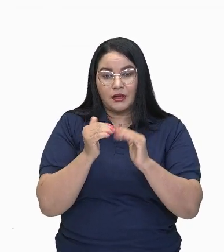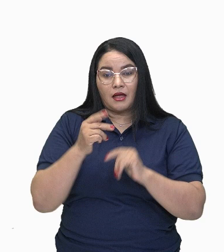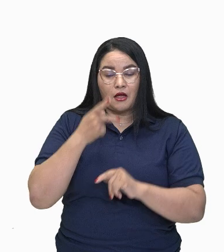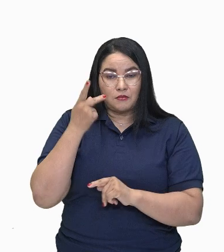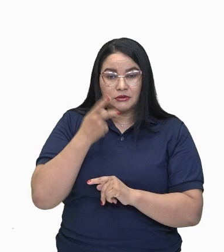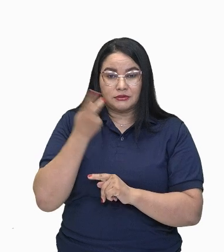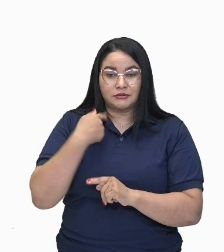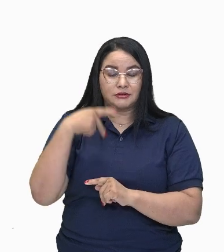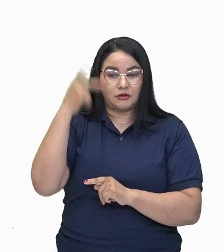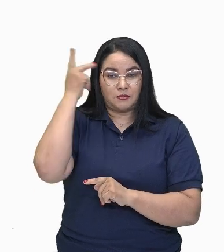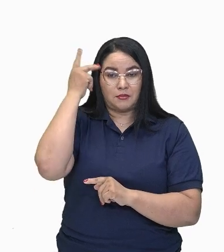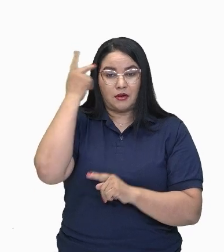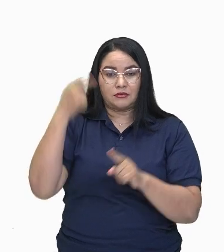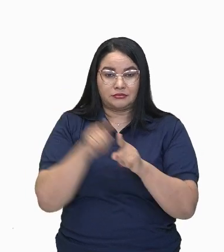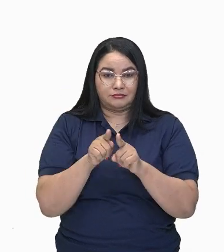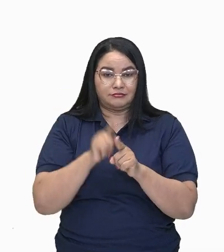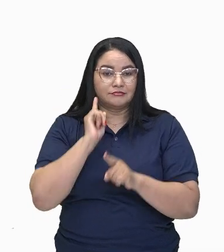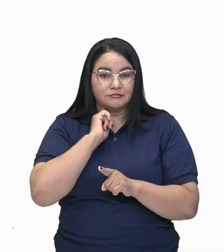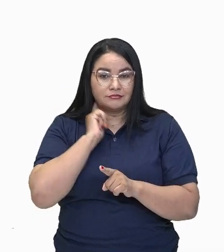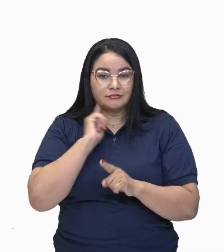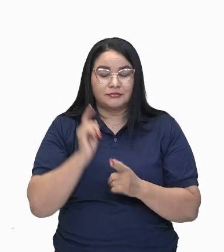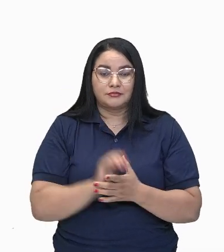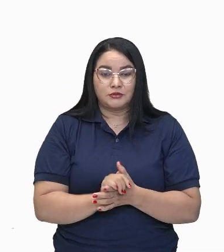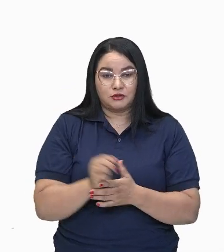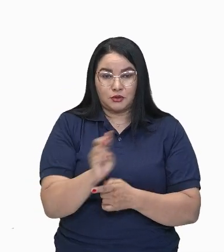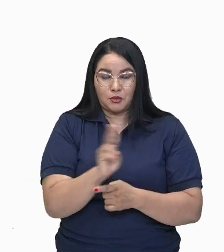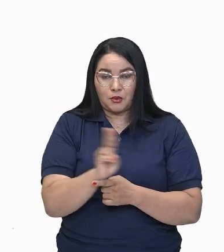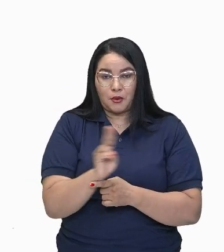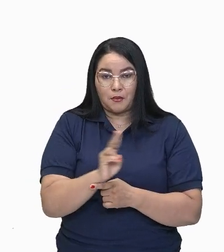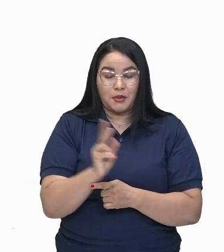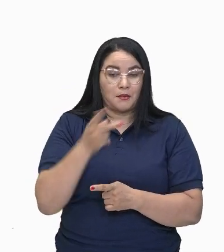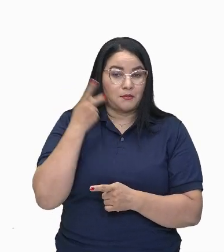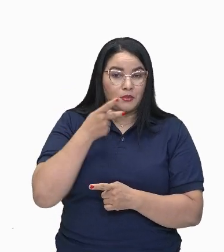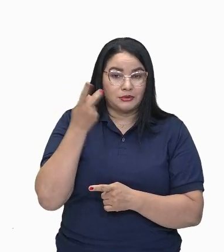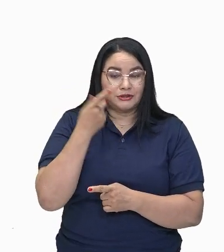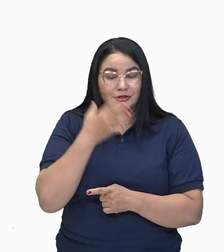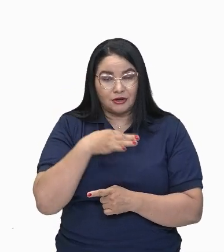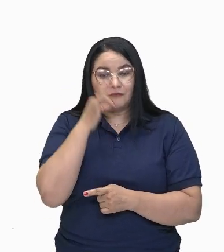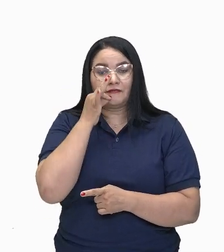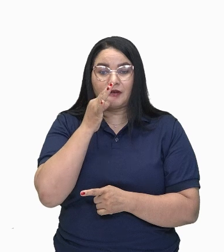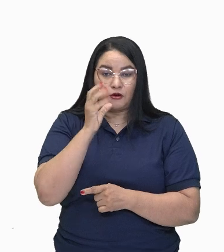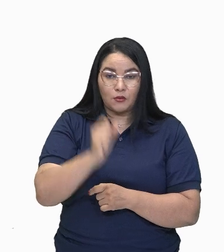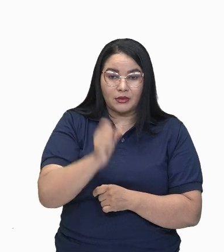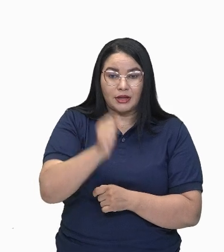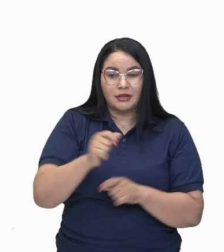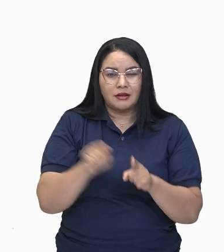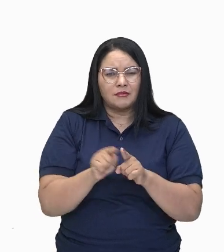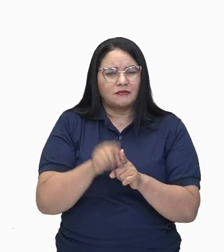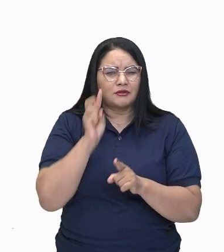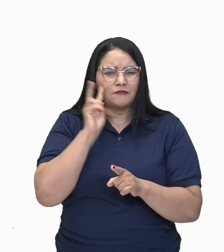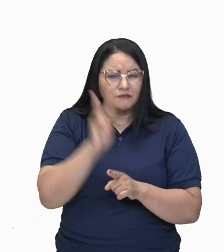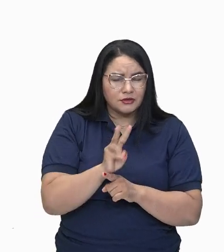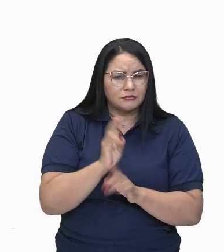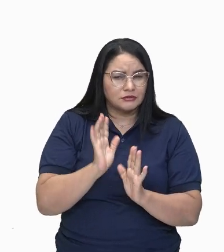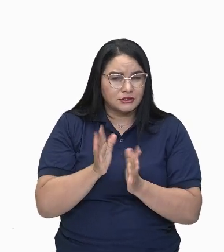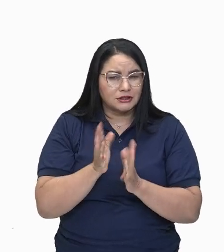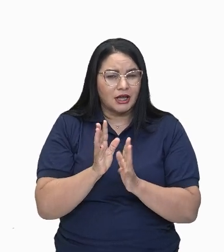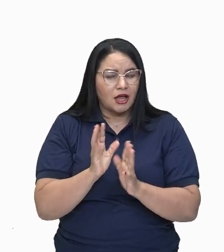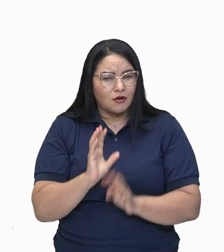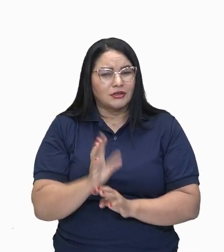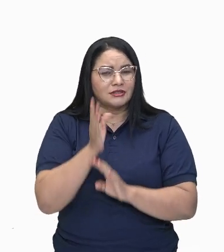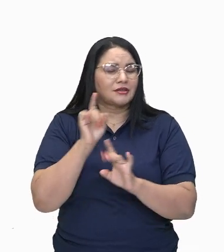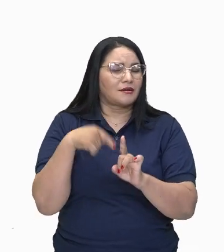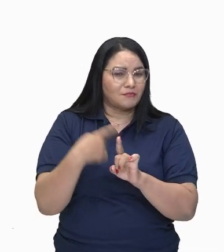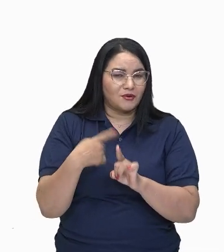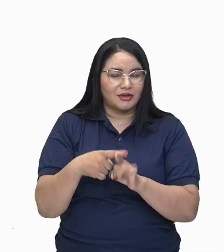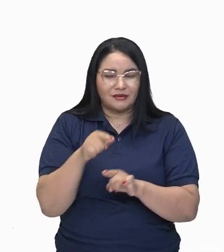Minas Gerais, denominada como política do café com leite, e vocês anotarem aí por que isso acontecia, por que era chamada assim,